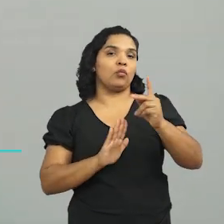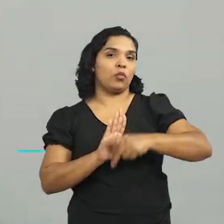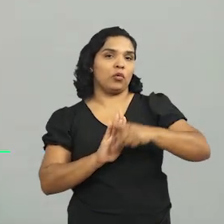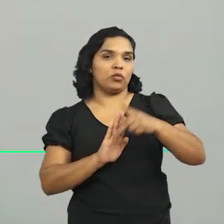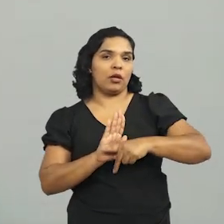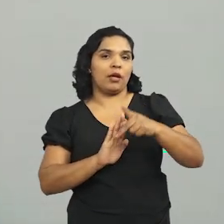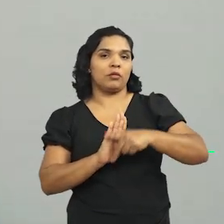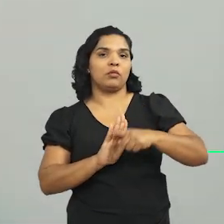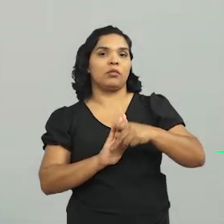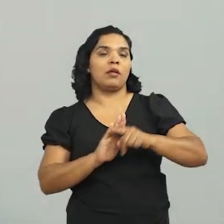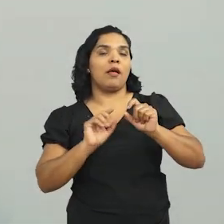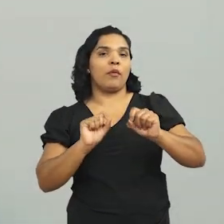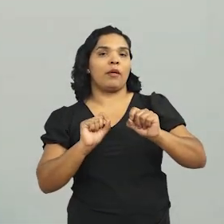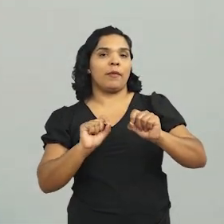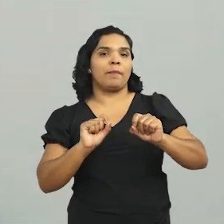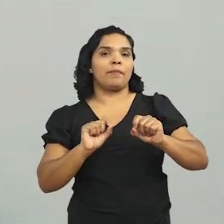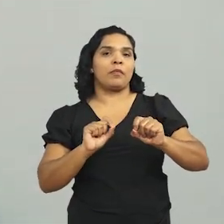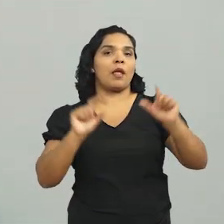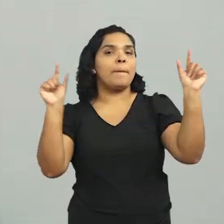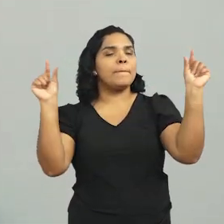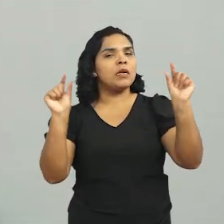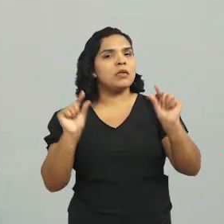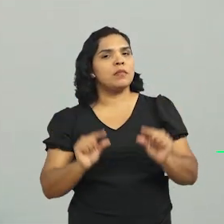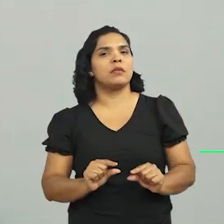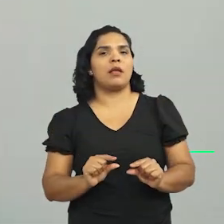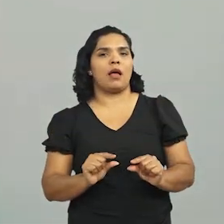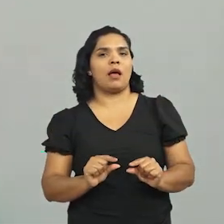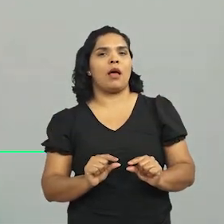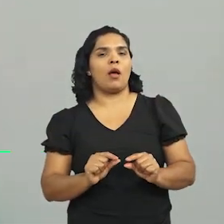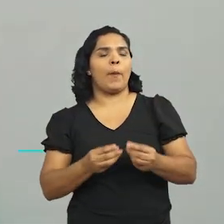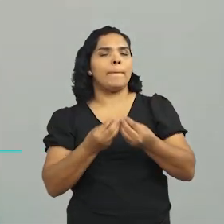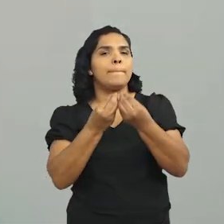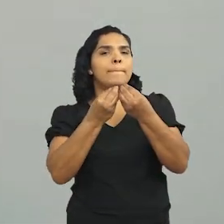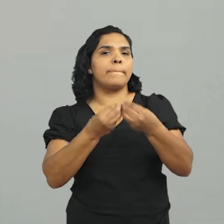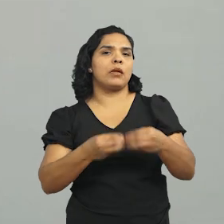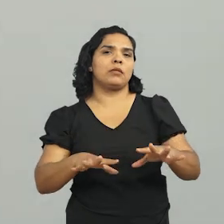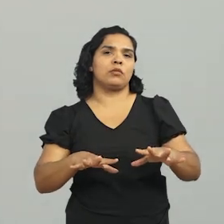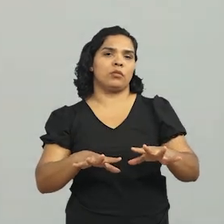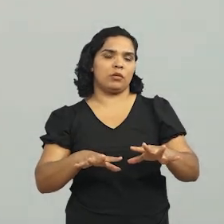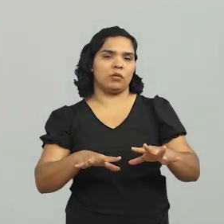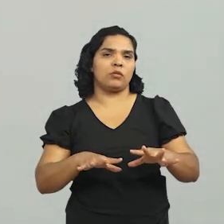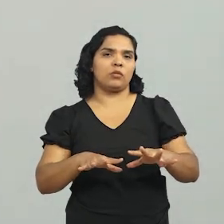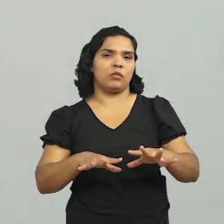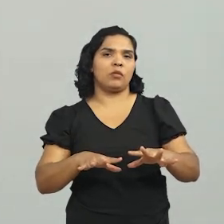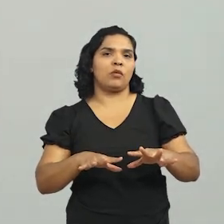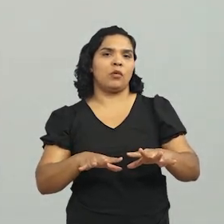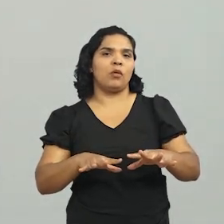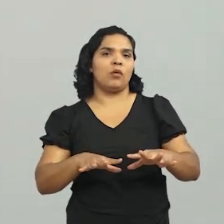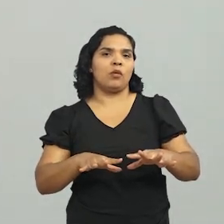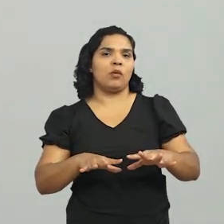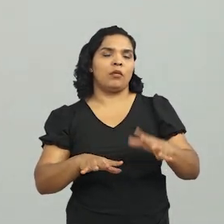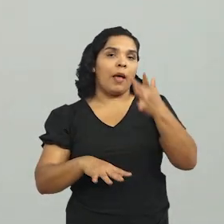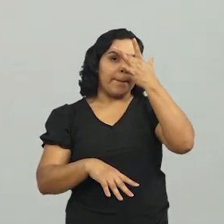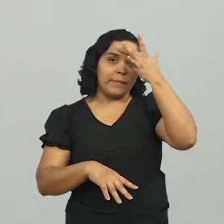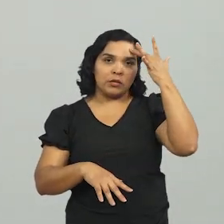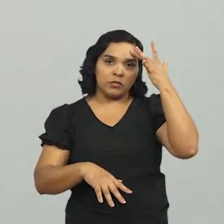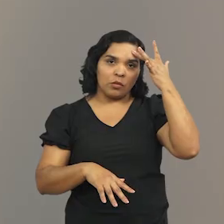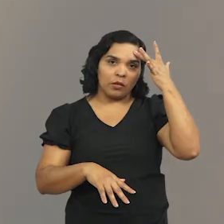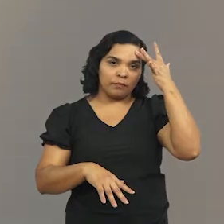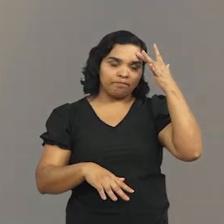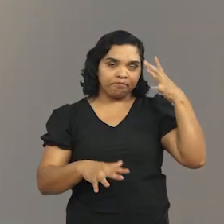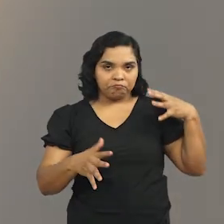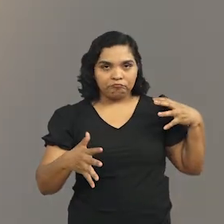inicial do projeto é exatamente minimizar o prejuízo, né, quando um usuário